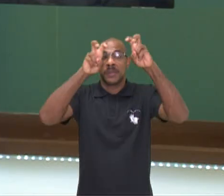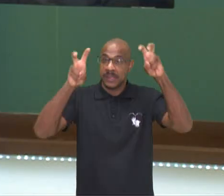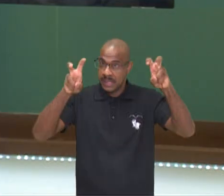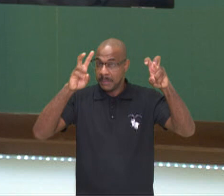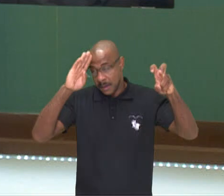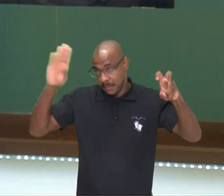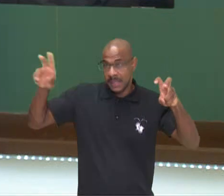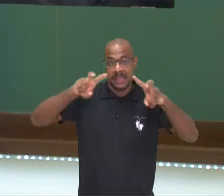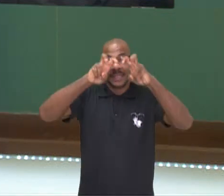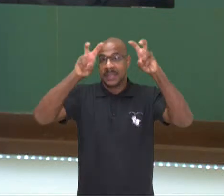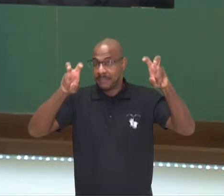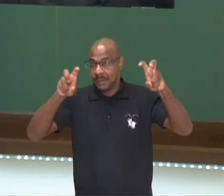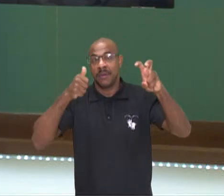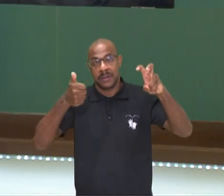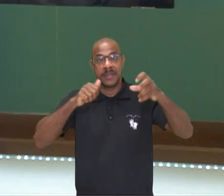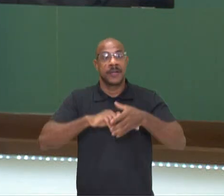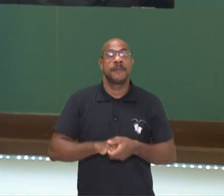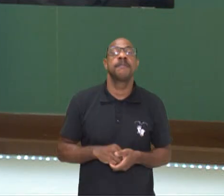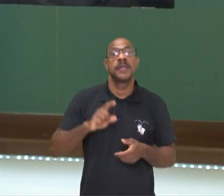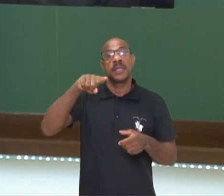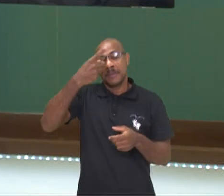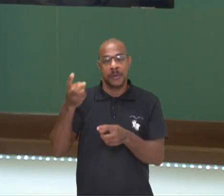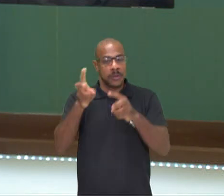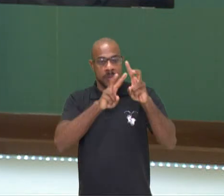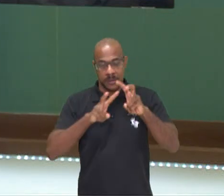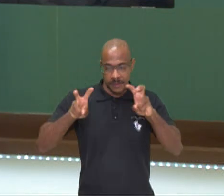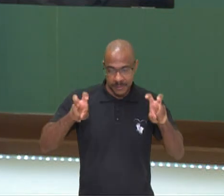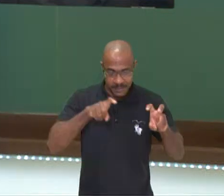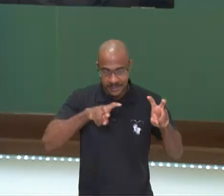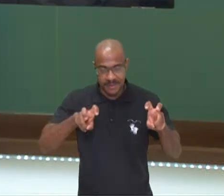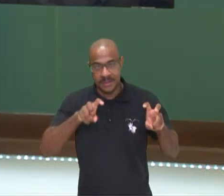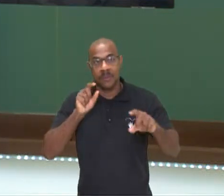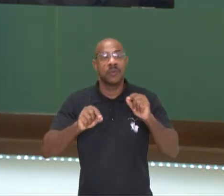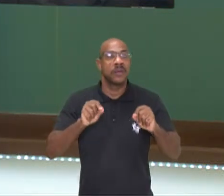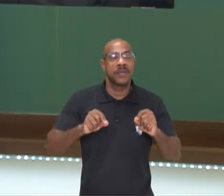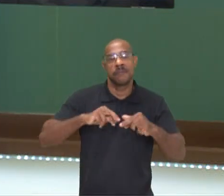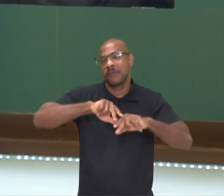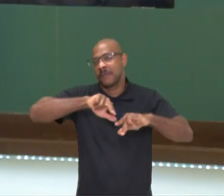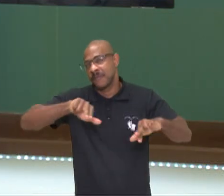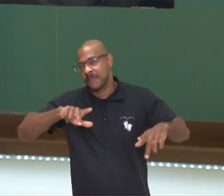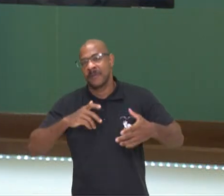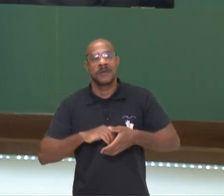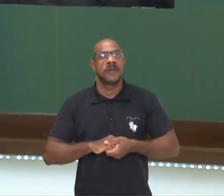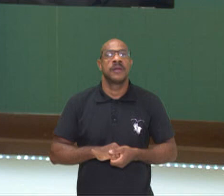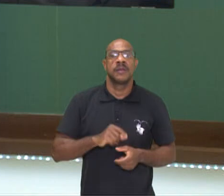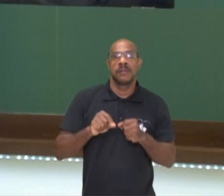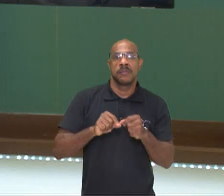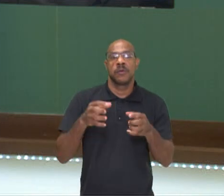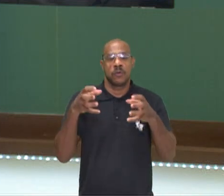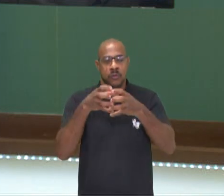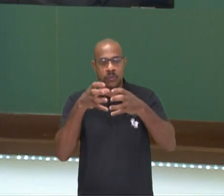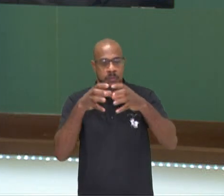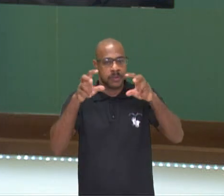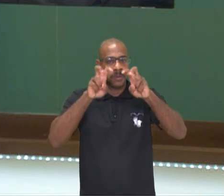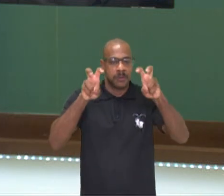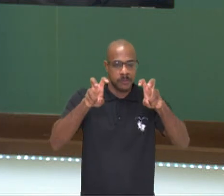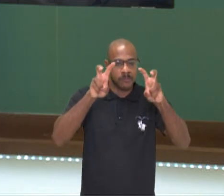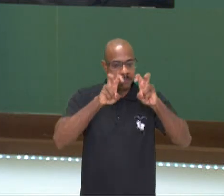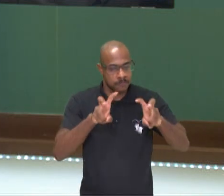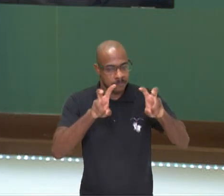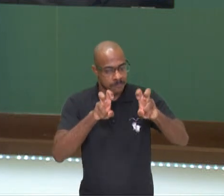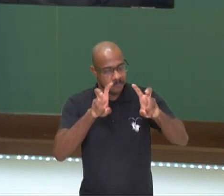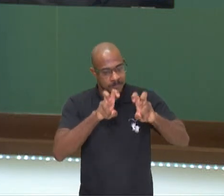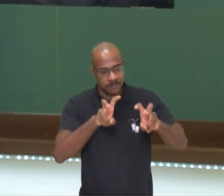encontrou durante a pesquisa que dá para discutir temas blocos pega Então a primeira pergunta